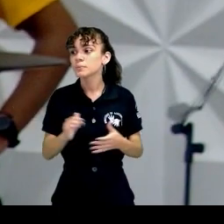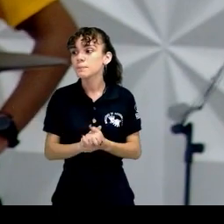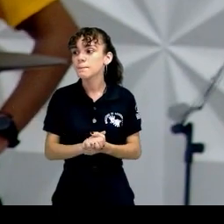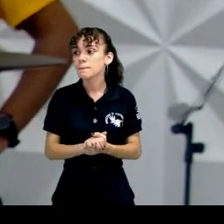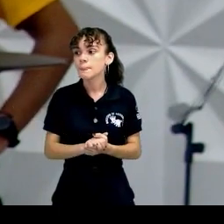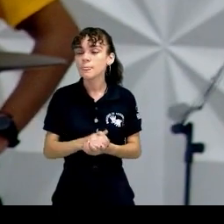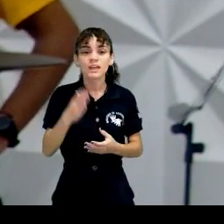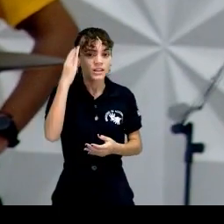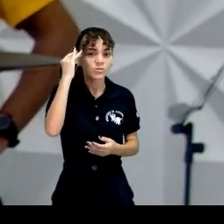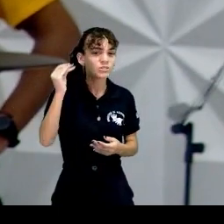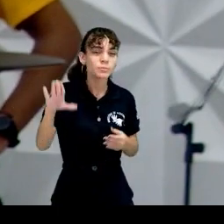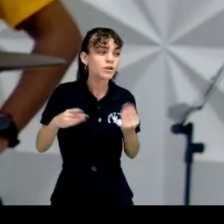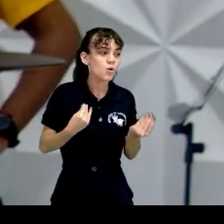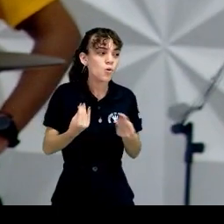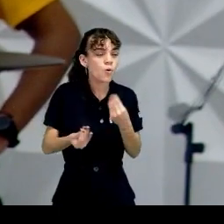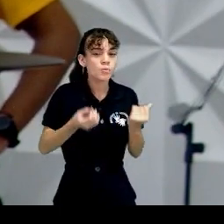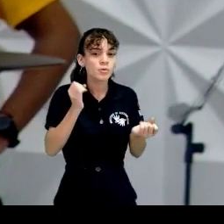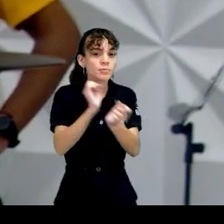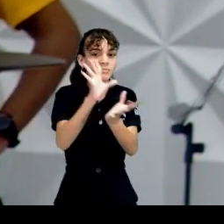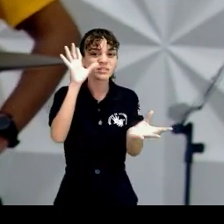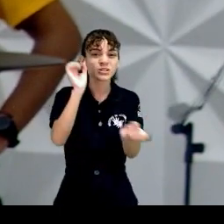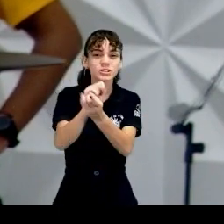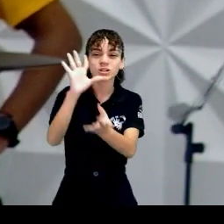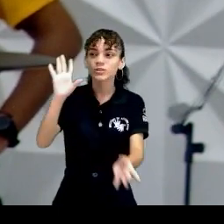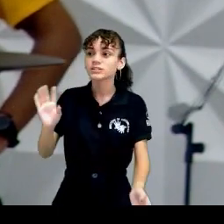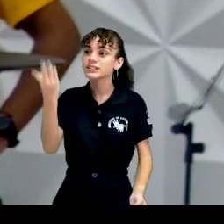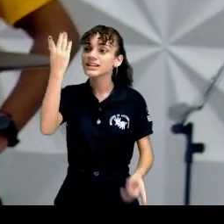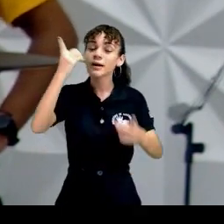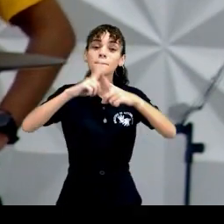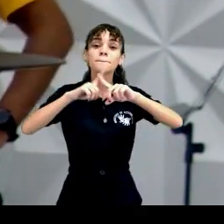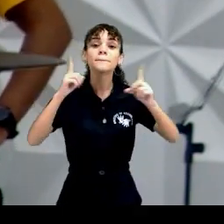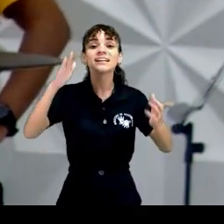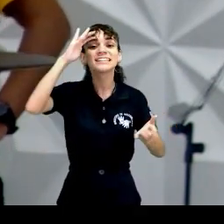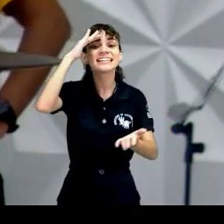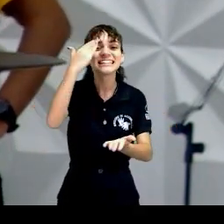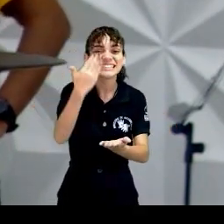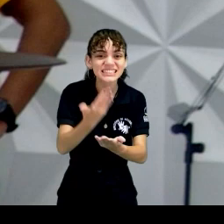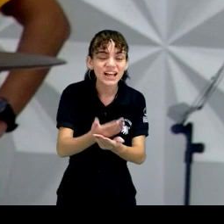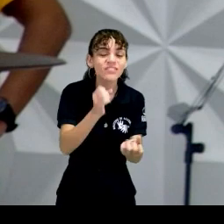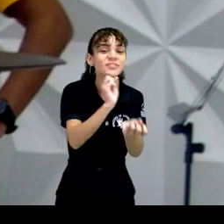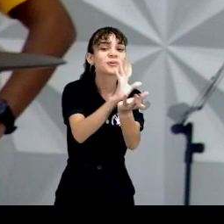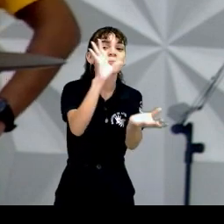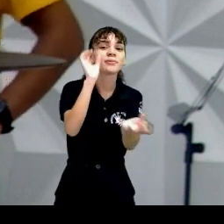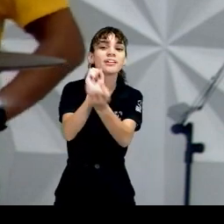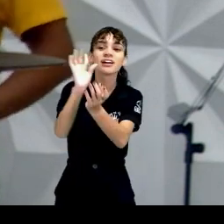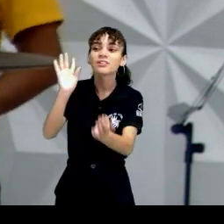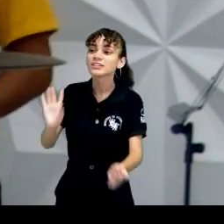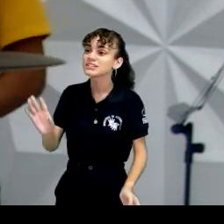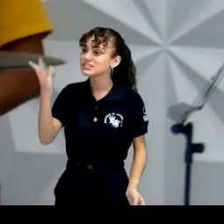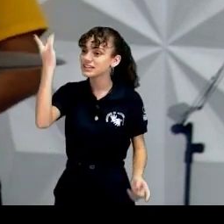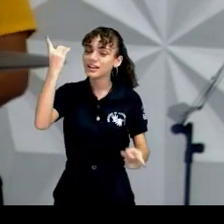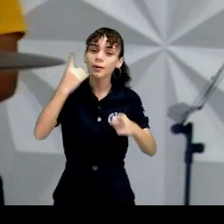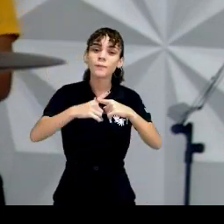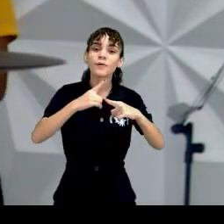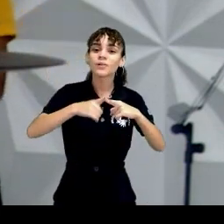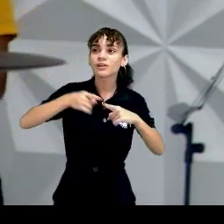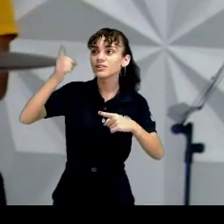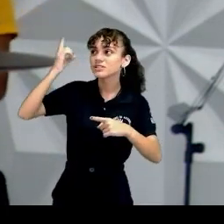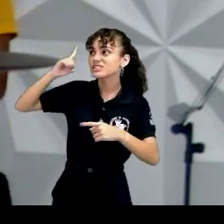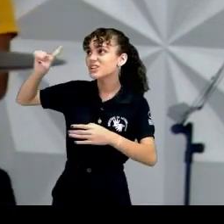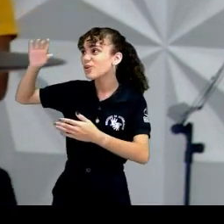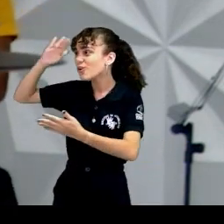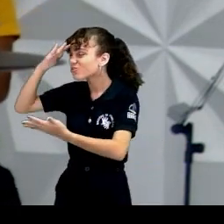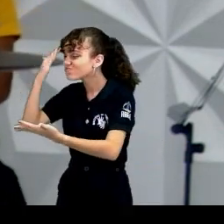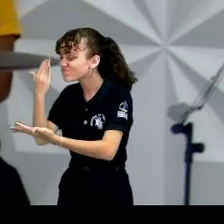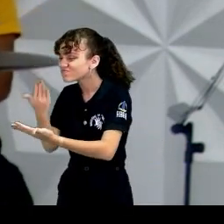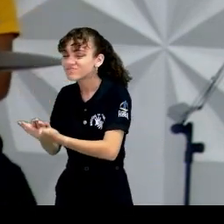existia um profeta que orava a esse Deus e podia restaurar a sua lepra. É tão bom poder confiar num